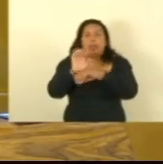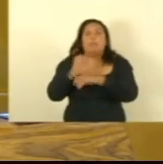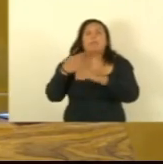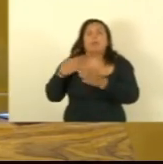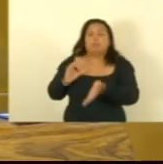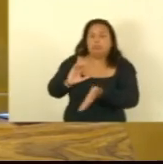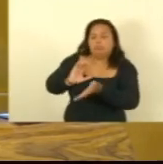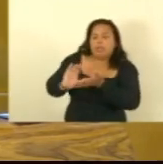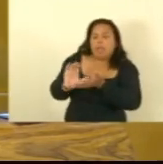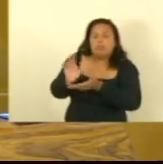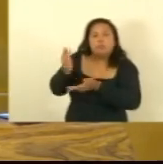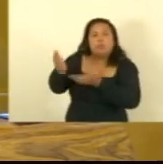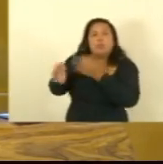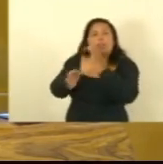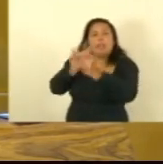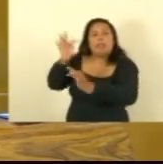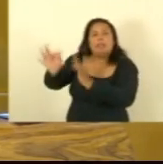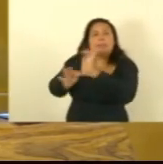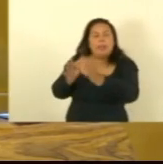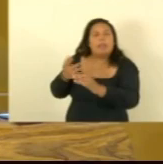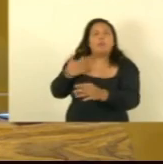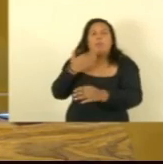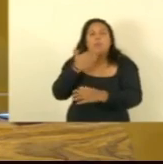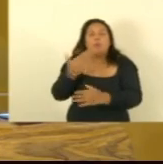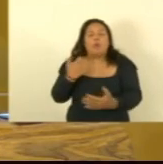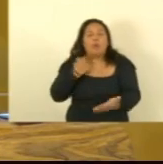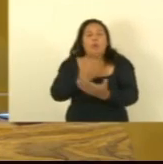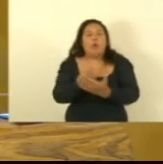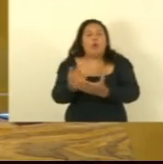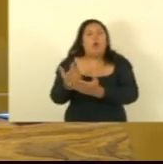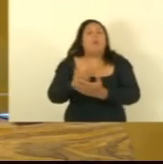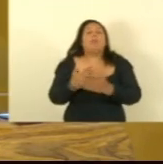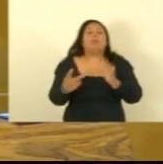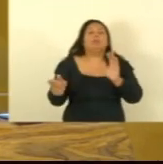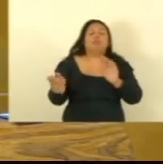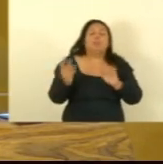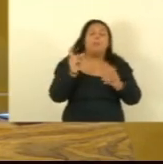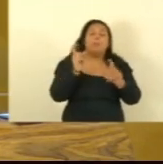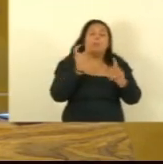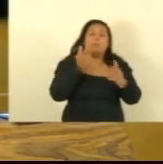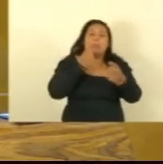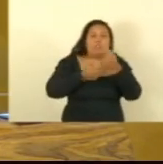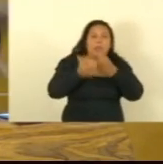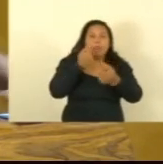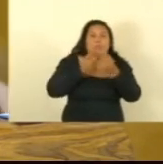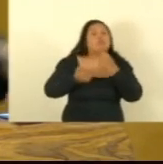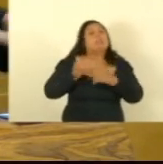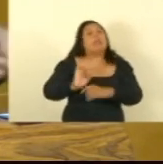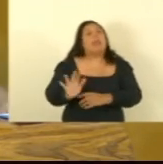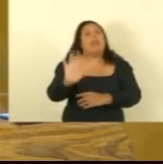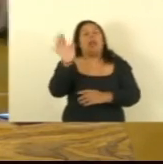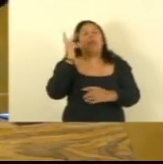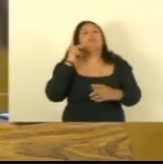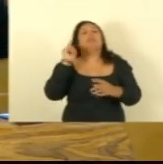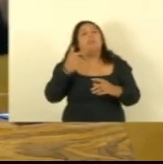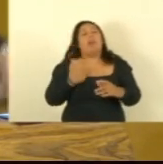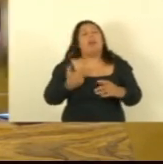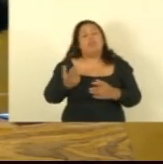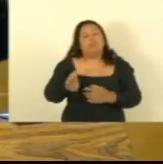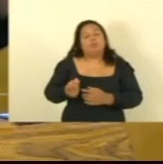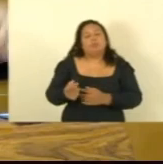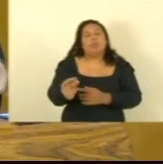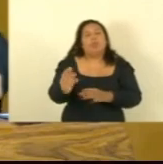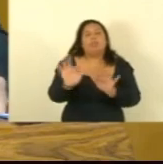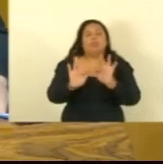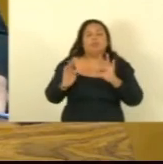no tratamento e na aquisição de medicamentos de alto custo para o desenvolvimento e a longevidade